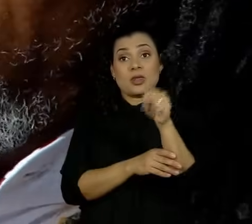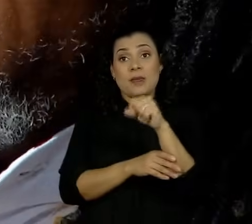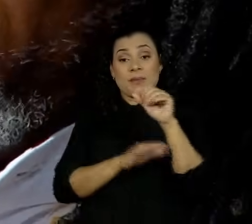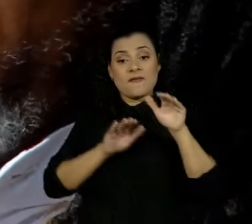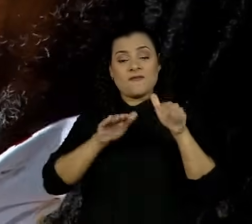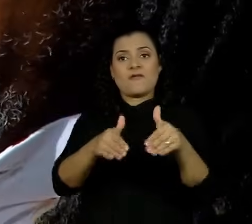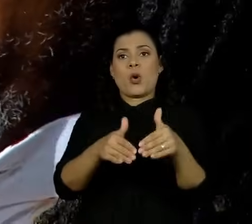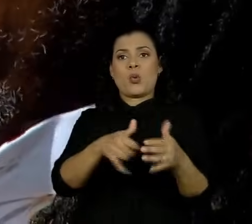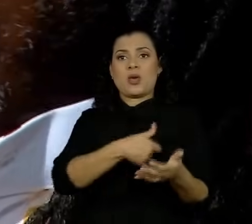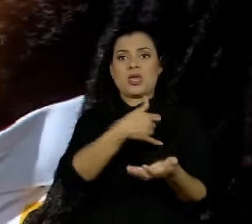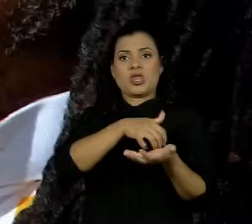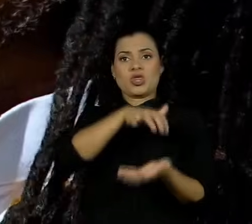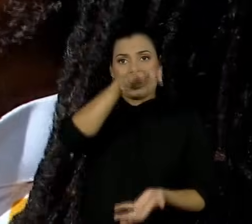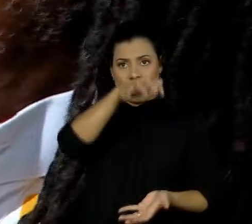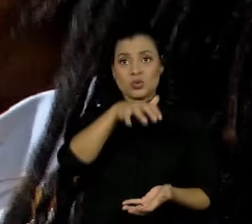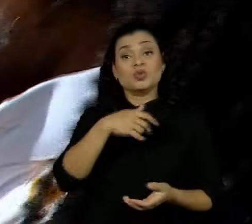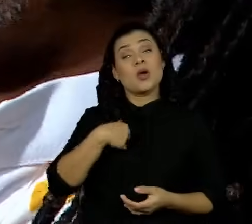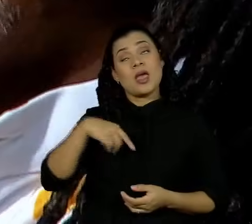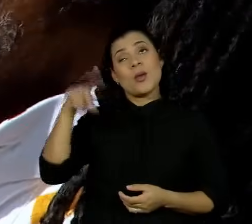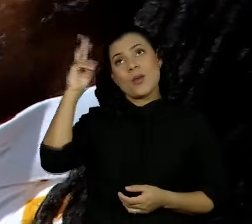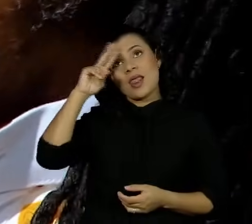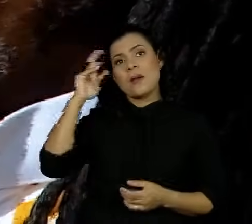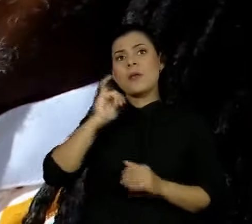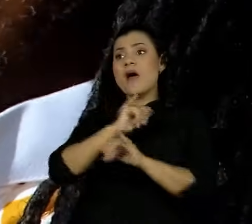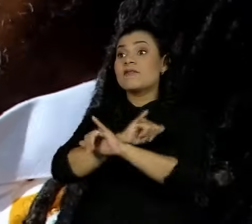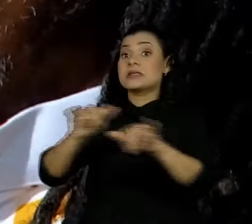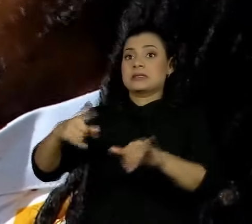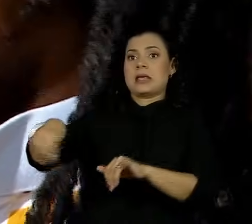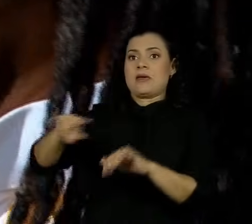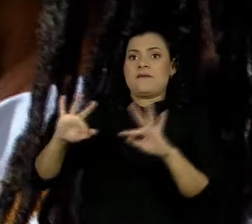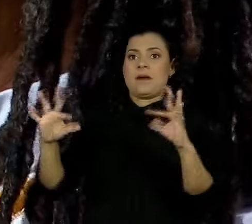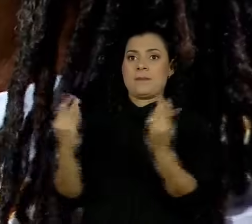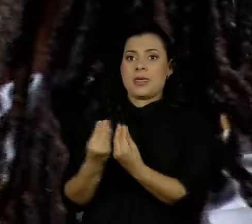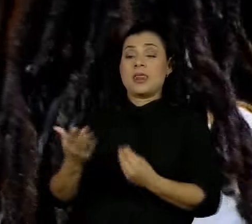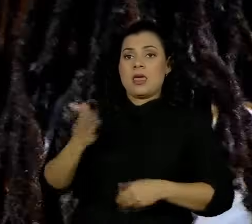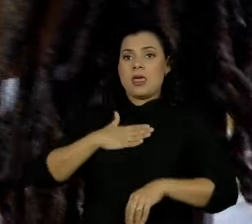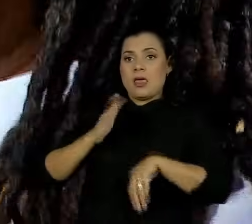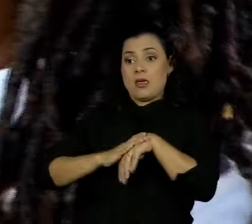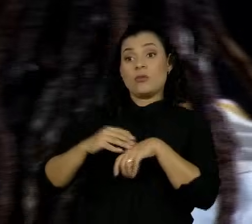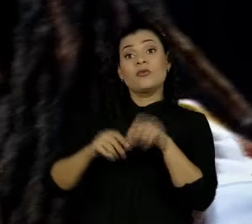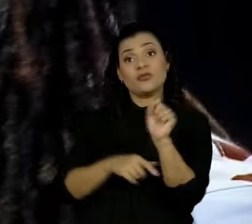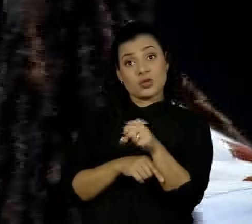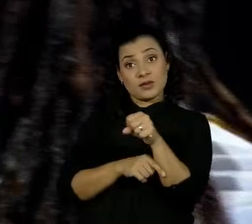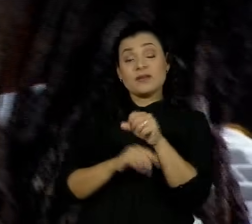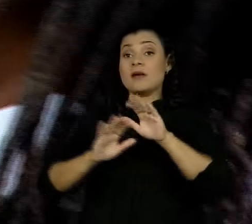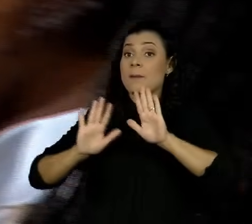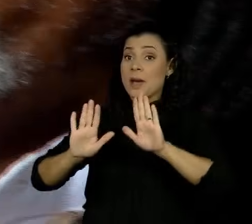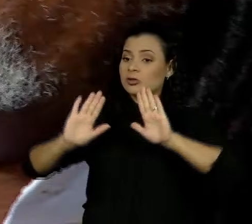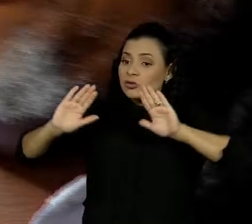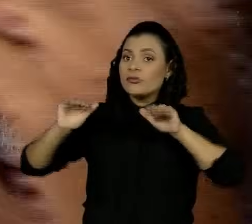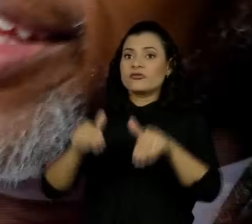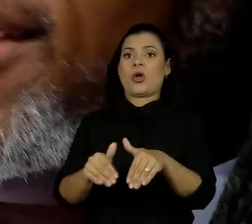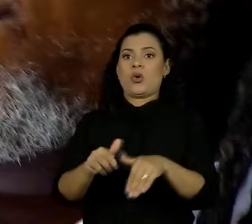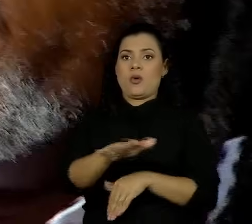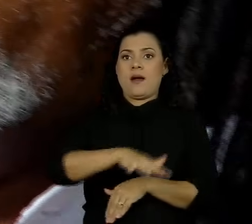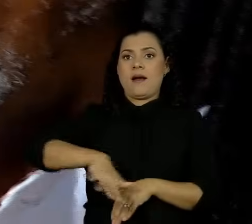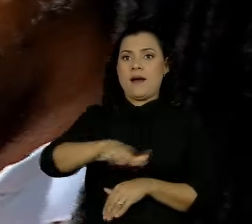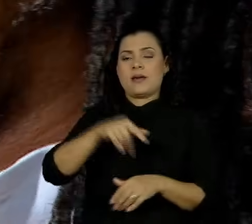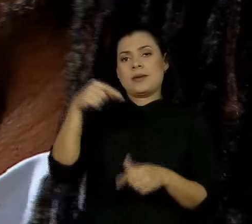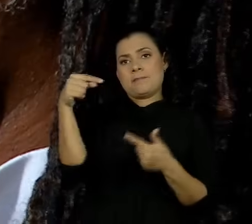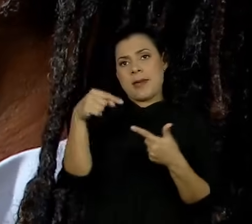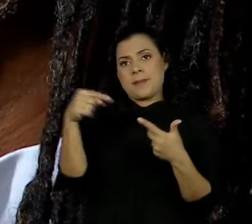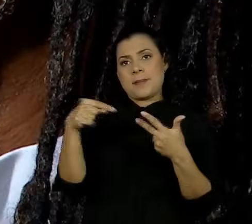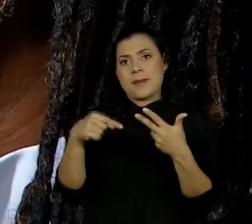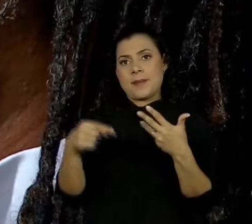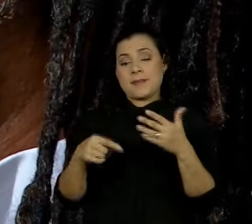pessoas idosas, eu lembro que quando eu falei para a família, né, falei, olha, agora eu vou, né, estudar mais um pouco, vou fazer isso e